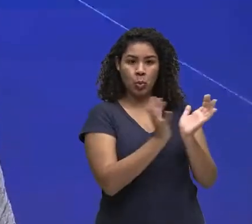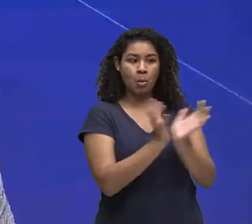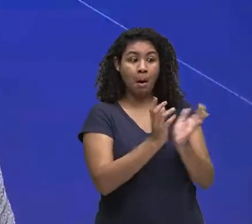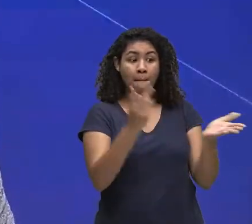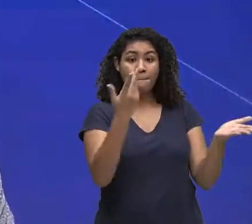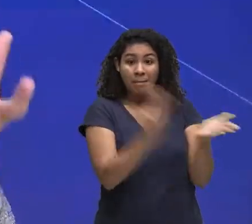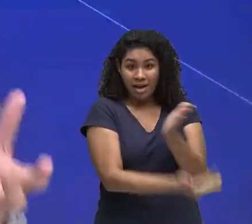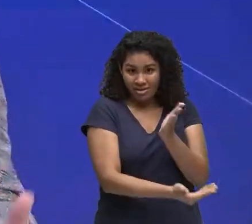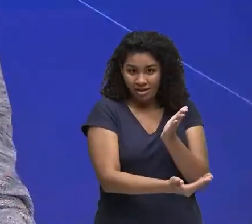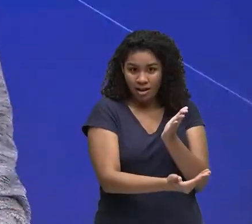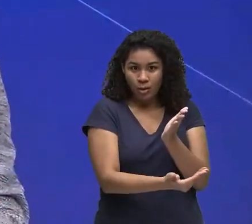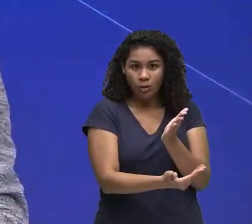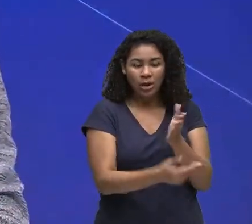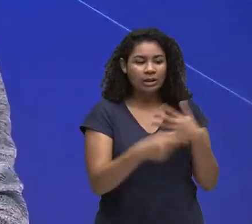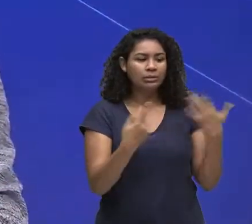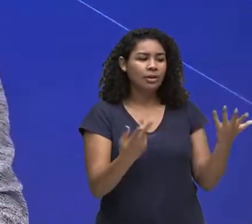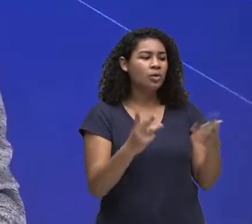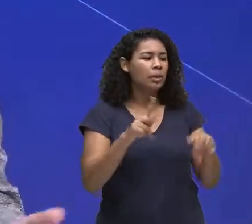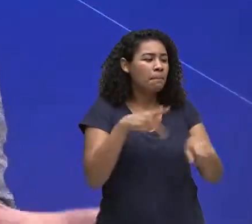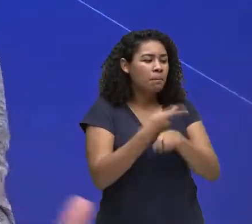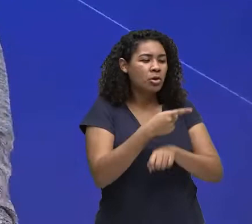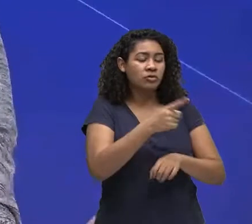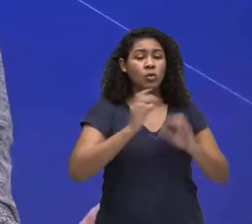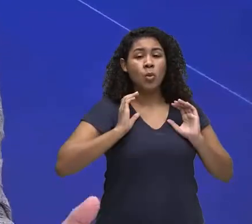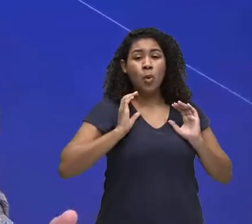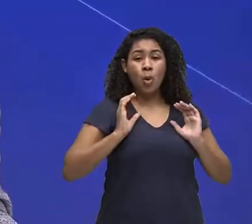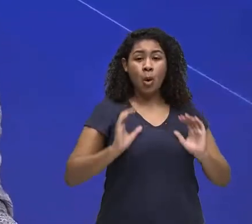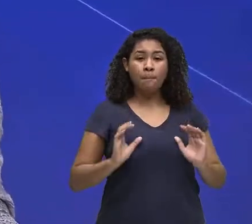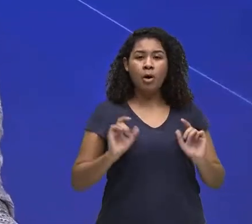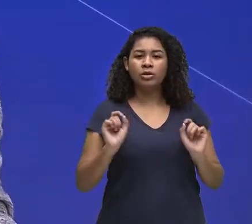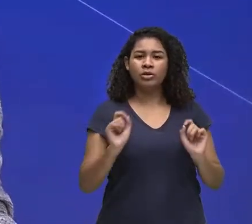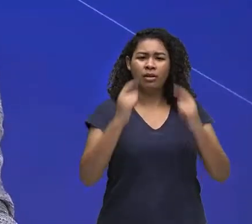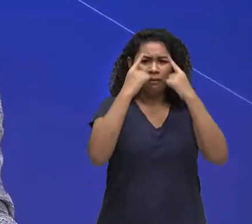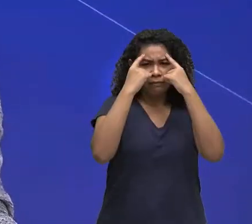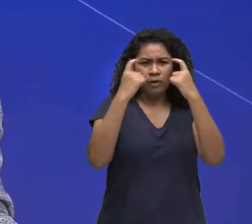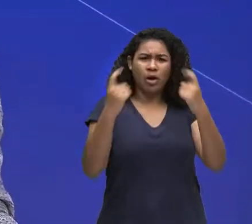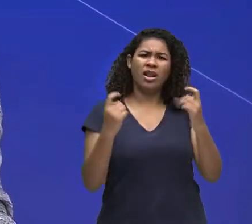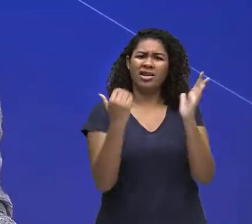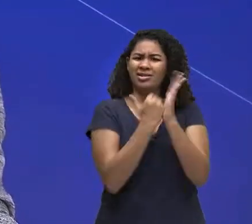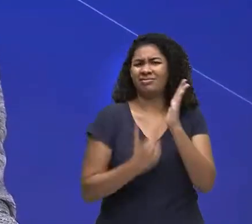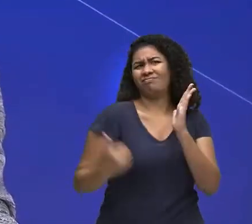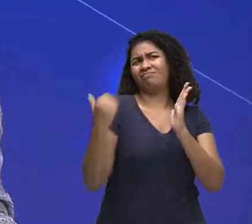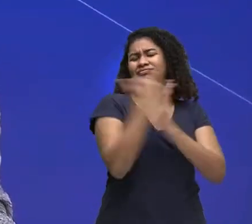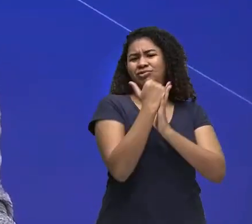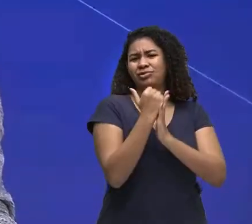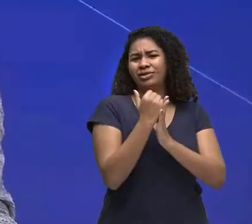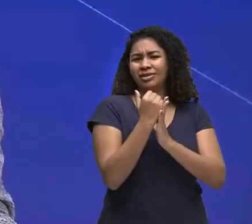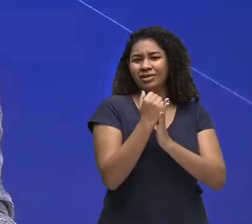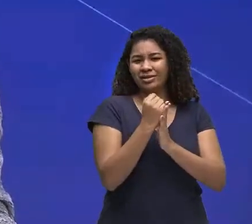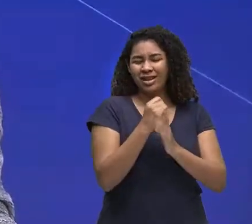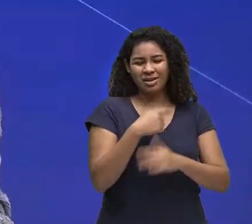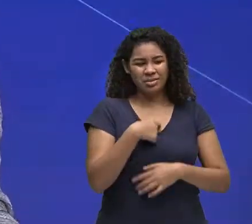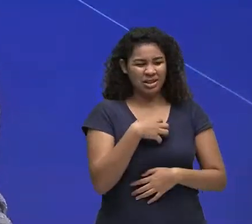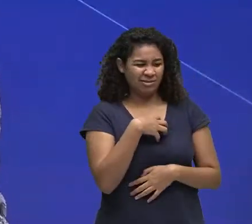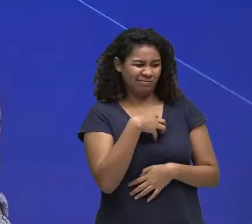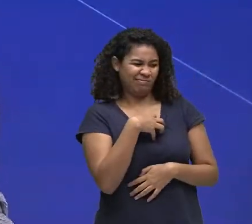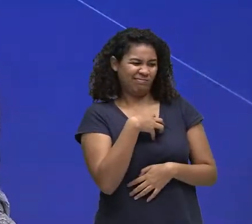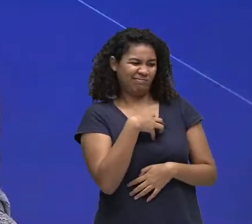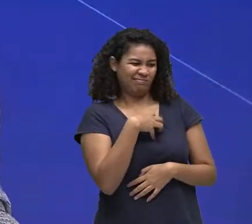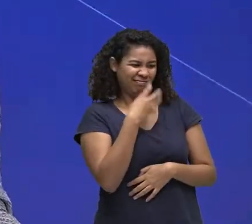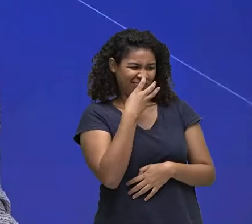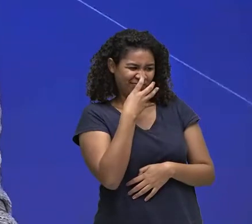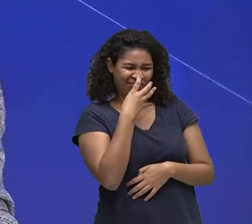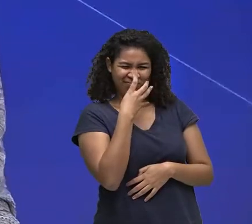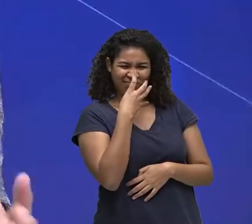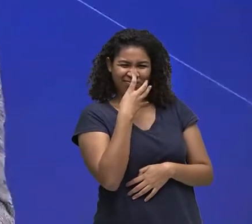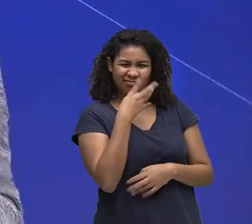perdedor, manifestou depois comportamentos um pouco além do que deveria manifestar? Acho que esse aprendizado sobre a frustração, ele